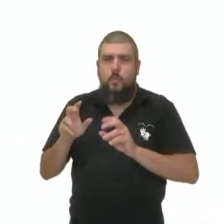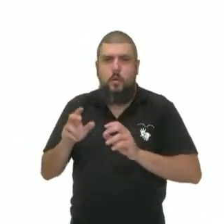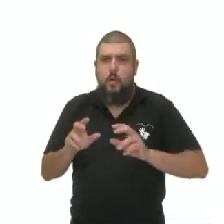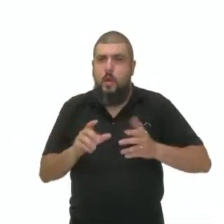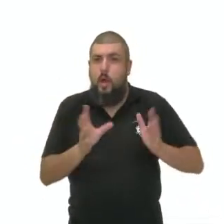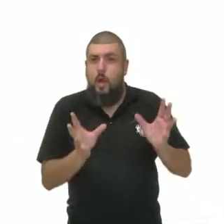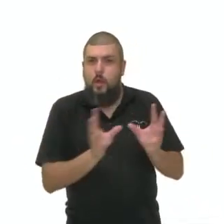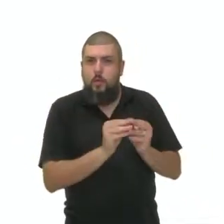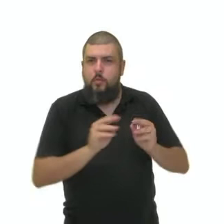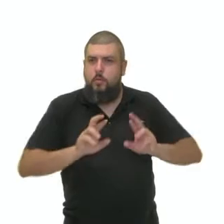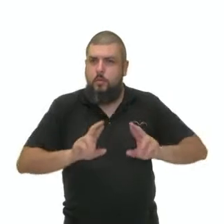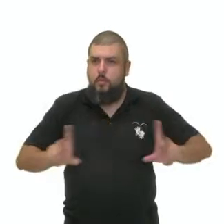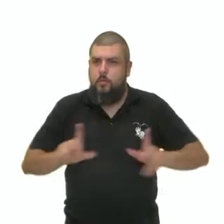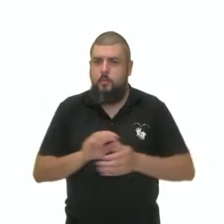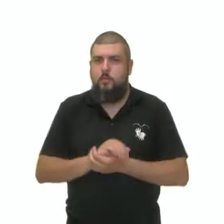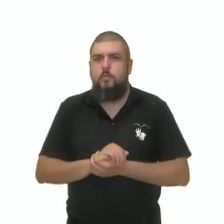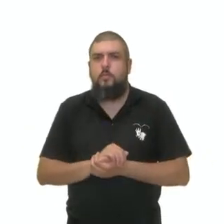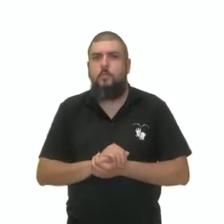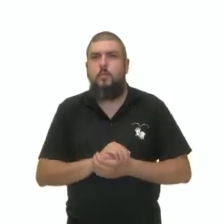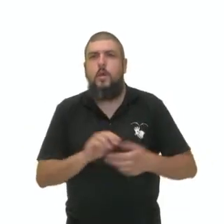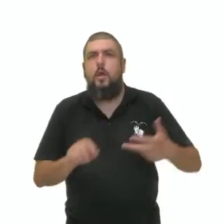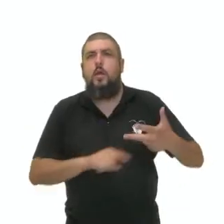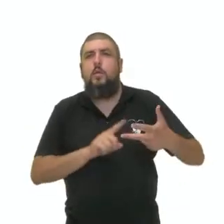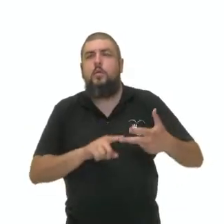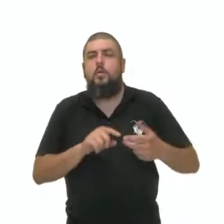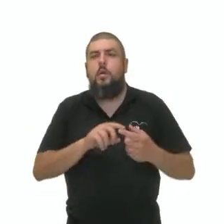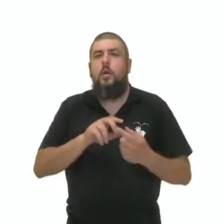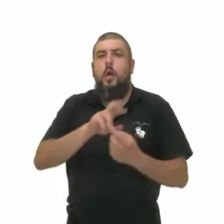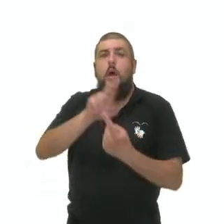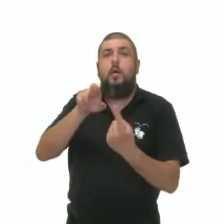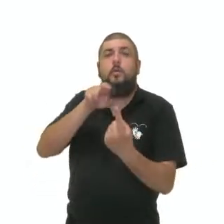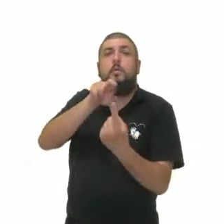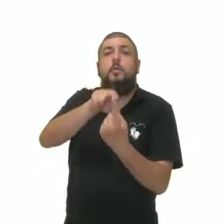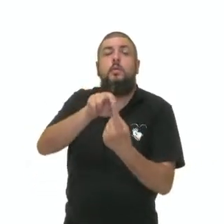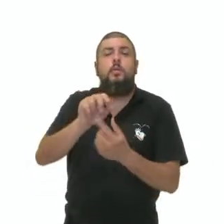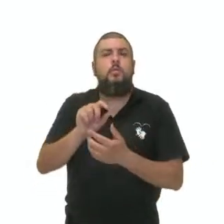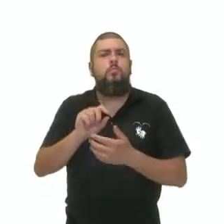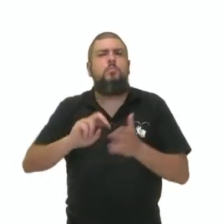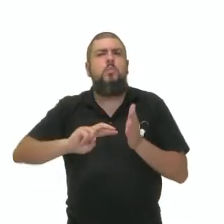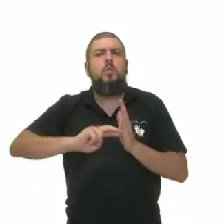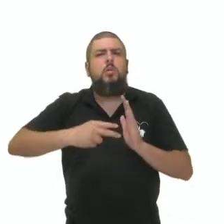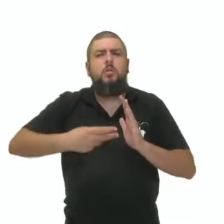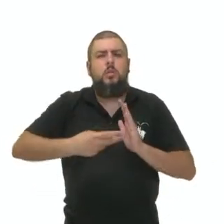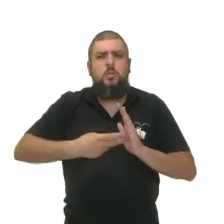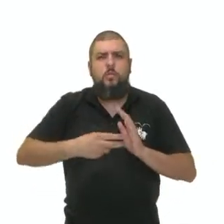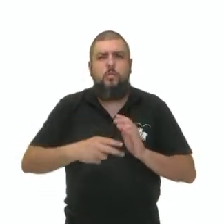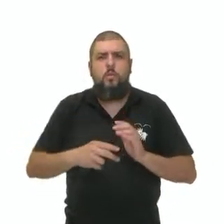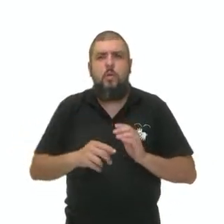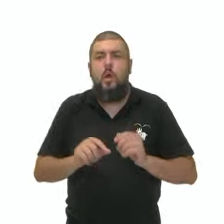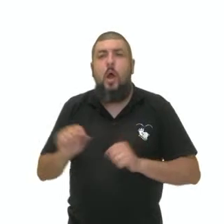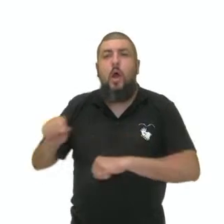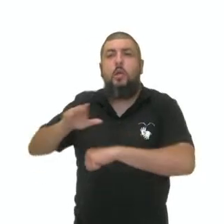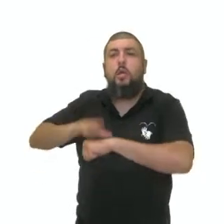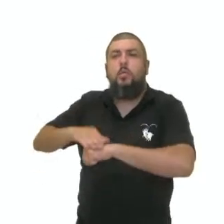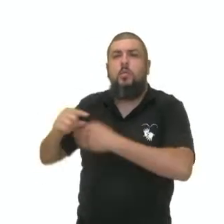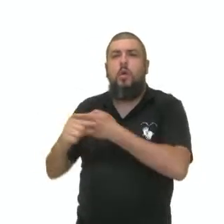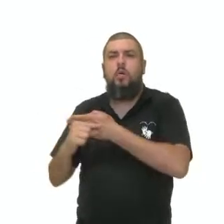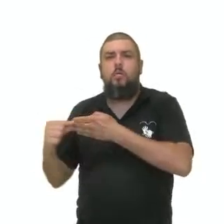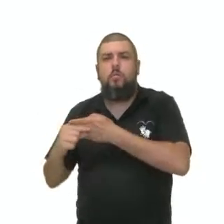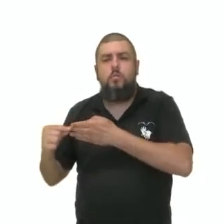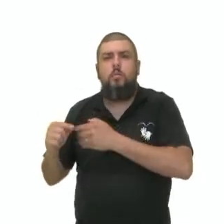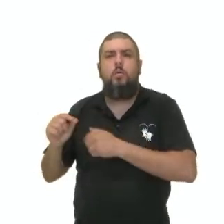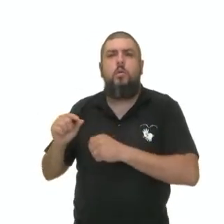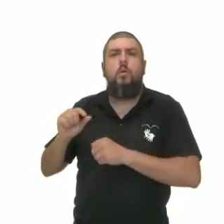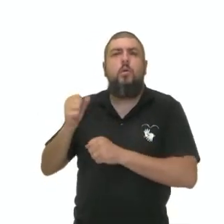trabalhar. A referência da obra resenhada, né, é o autor, quem fez, onde que está, quando